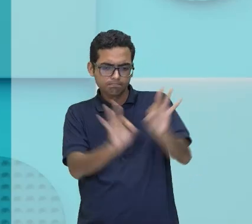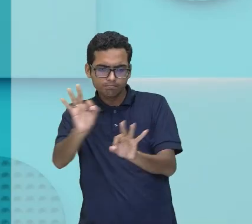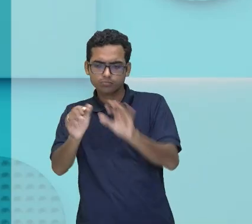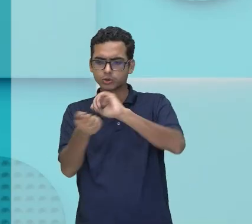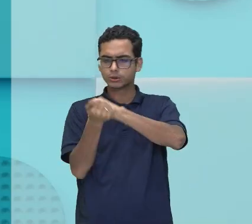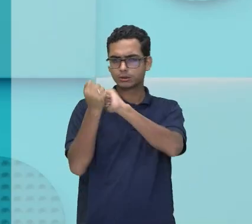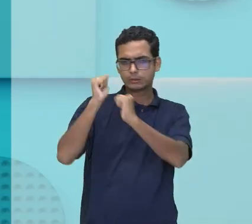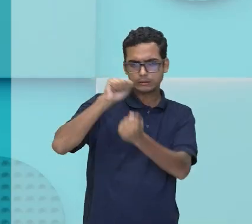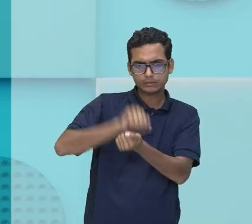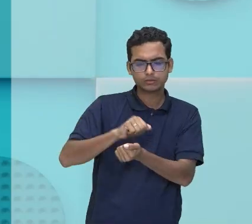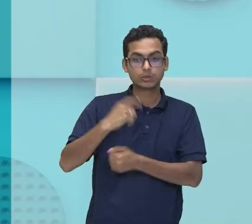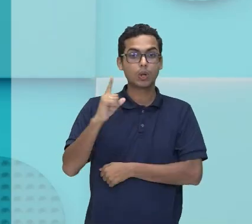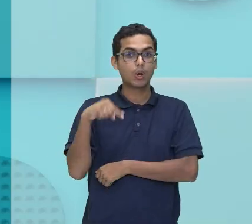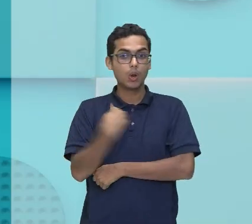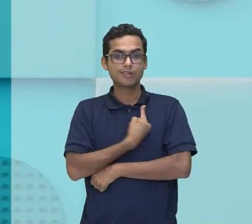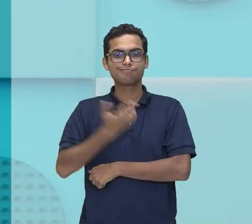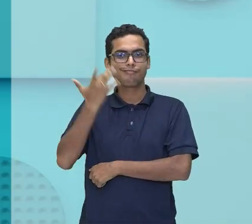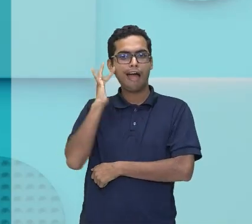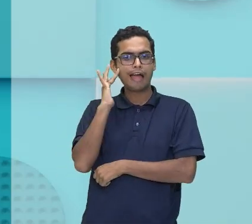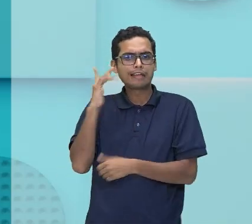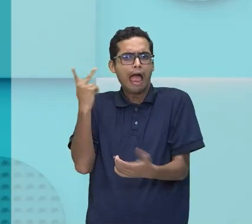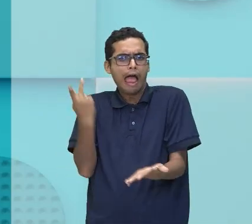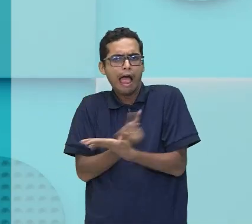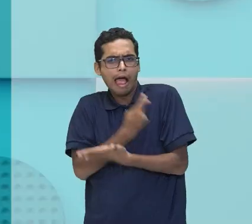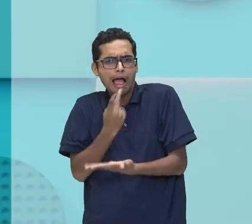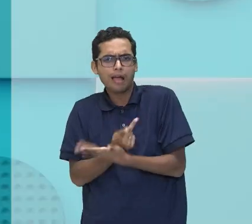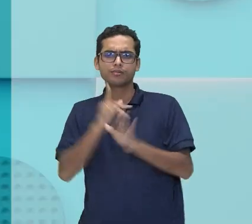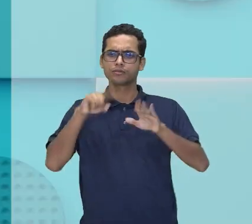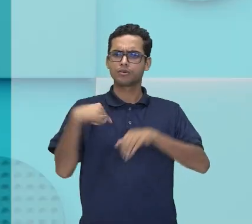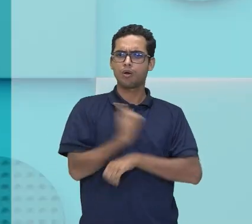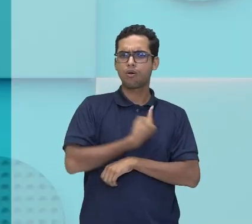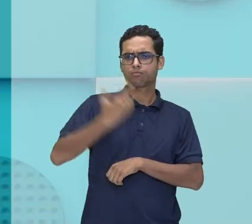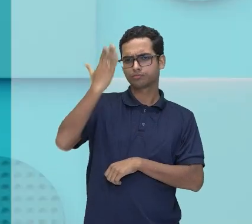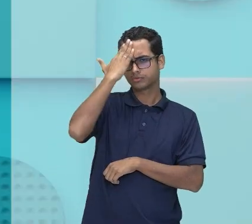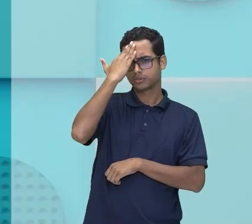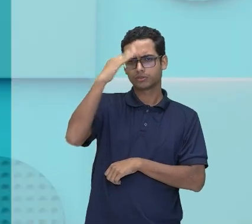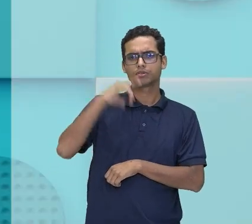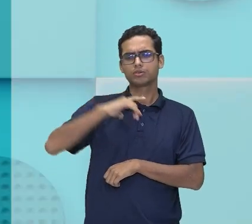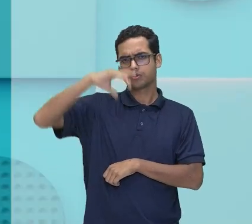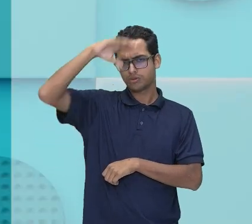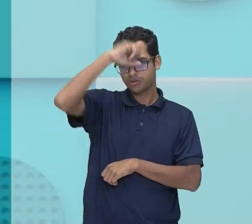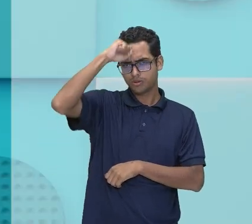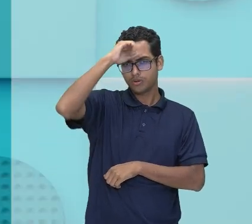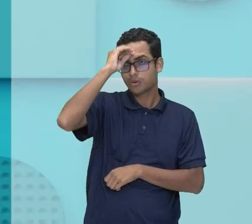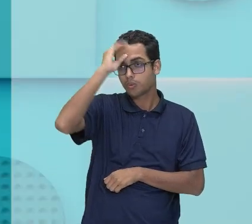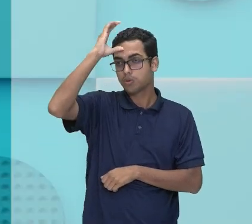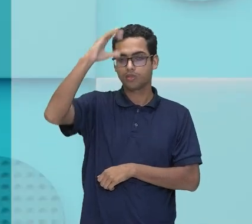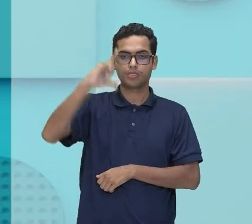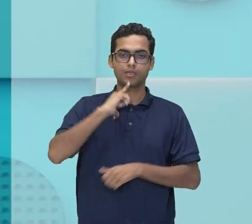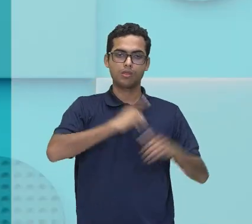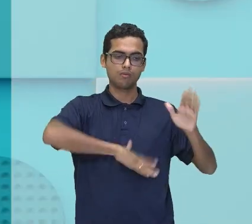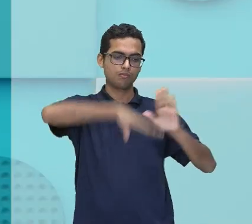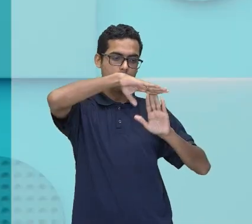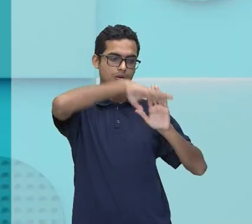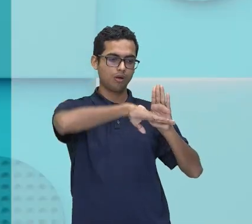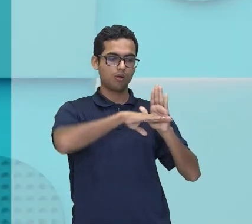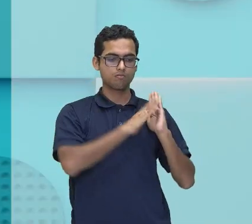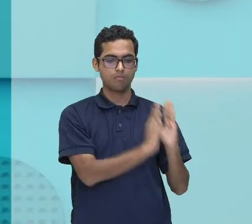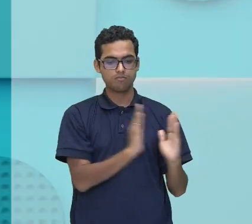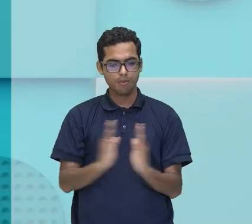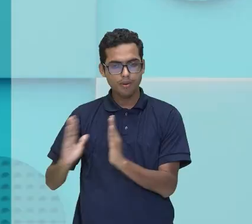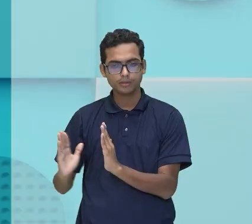considera erro, dentro da ciência não é erro, é aprendizagem, né? Então, vejo que tem todo um procedimento. E foi